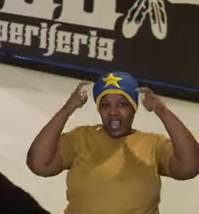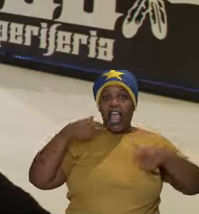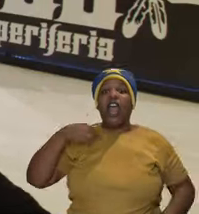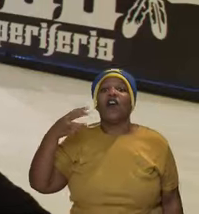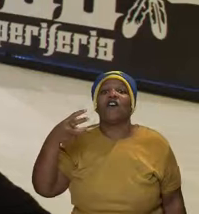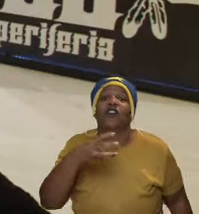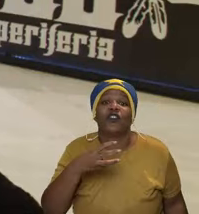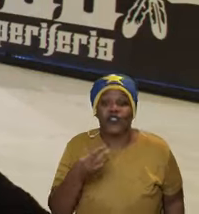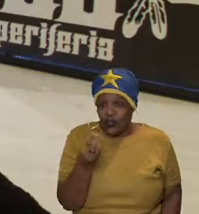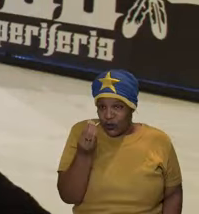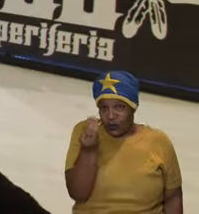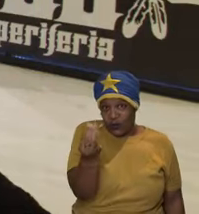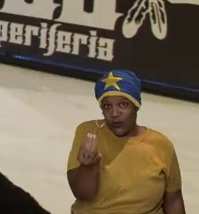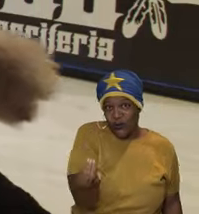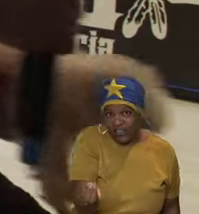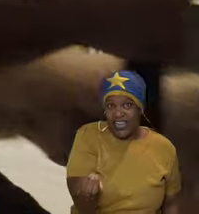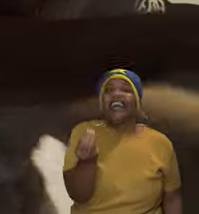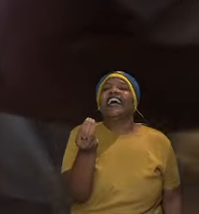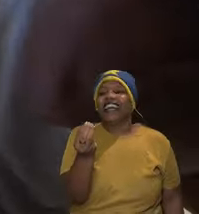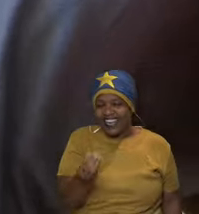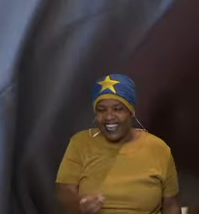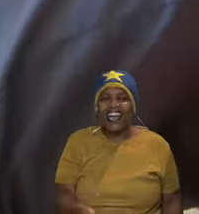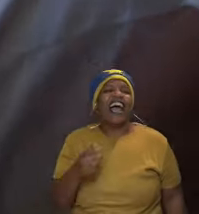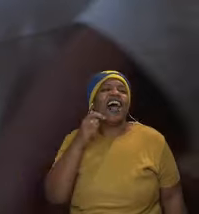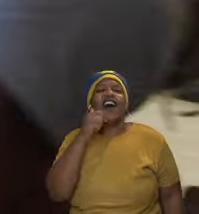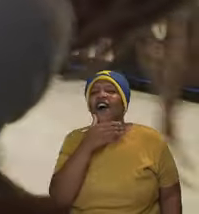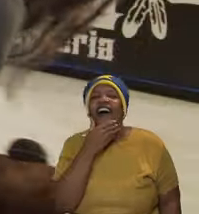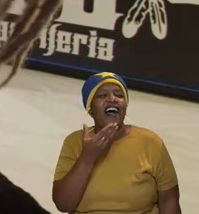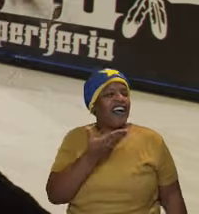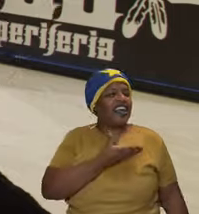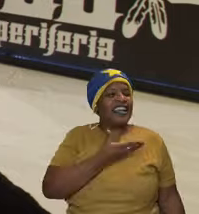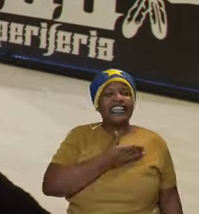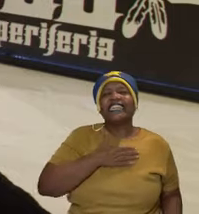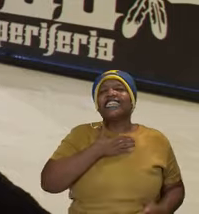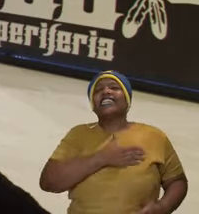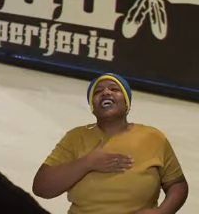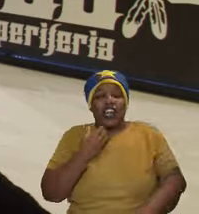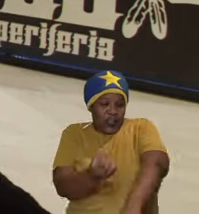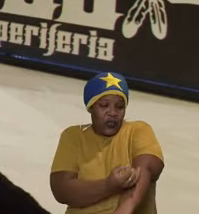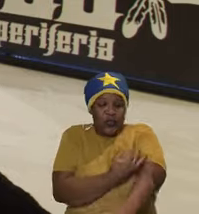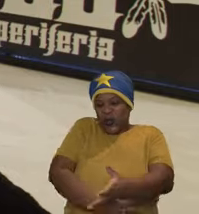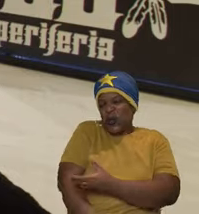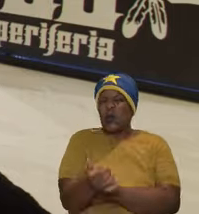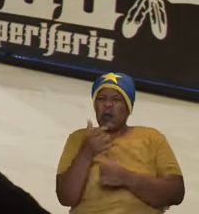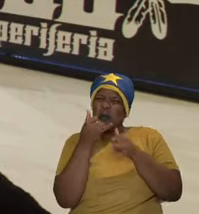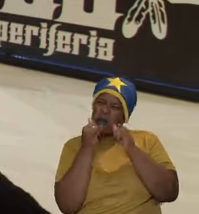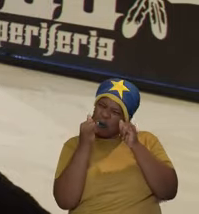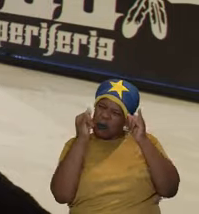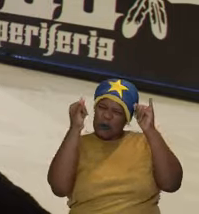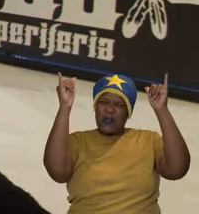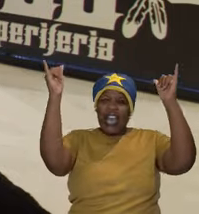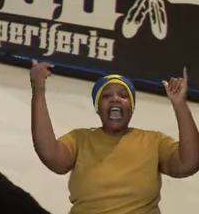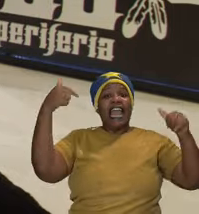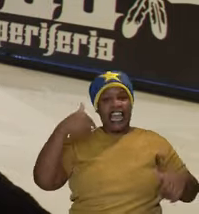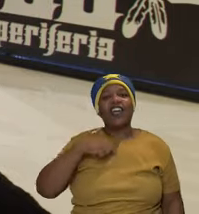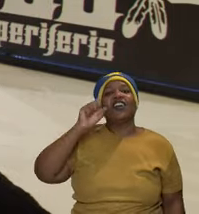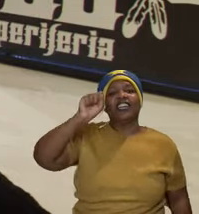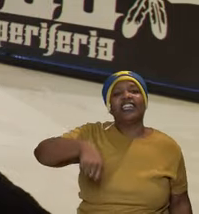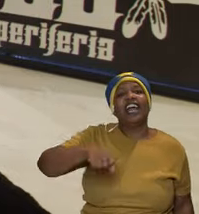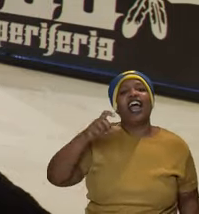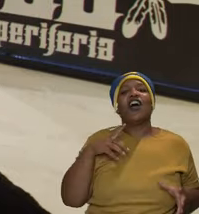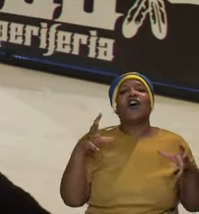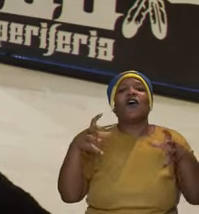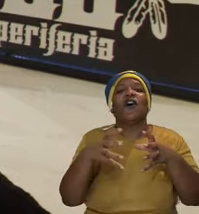de novo, rotina. Os moleque que elas gostam é adrenalina, cabuloso. Eu sou mais um nativo